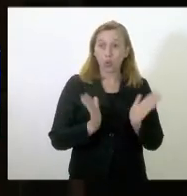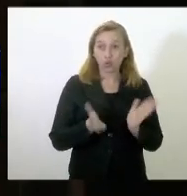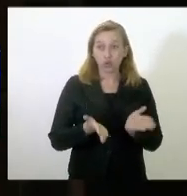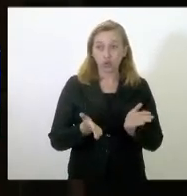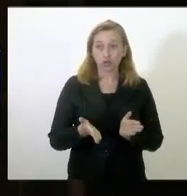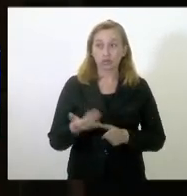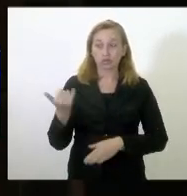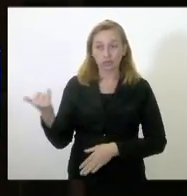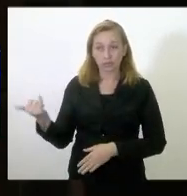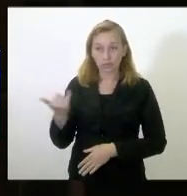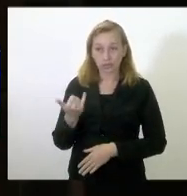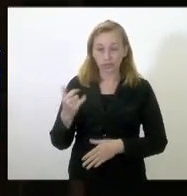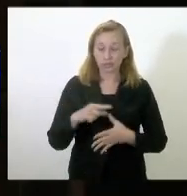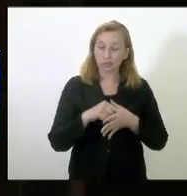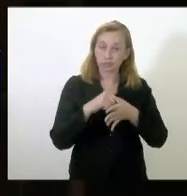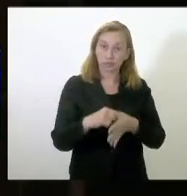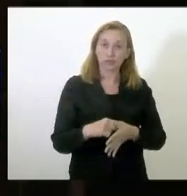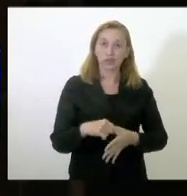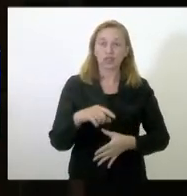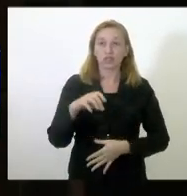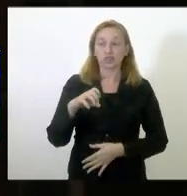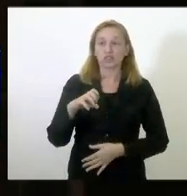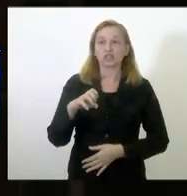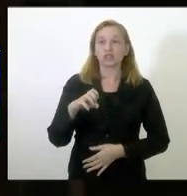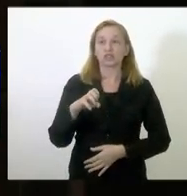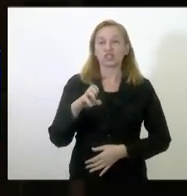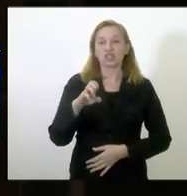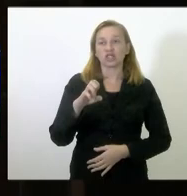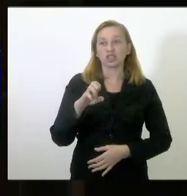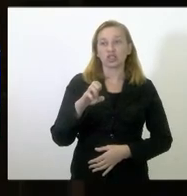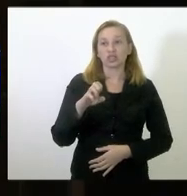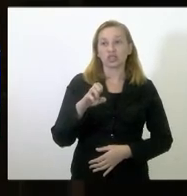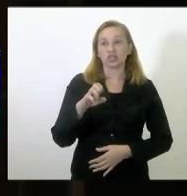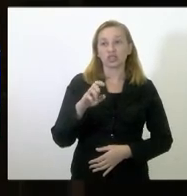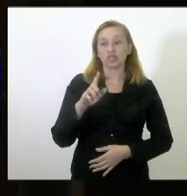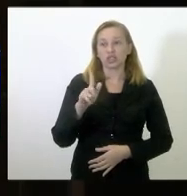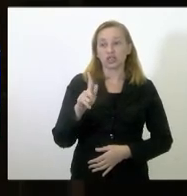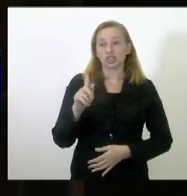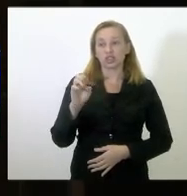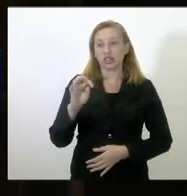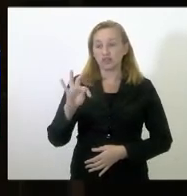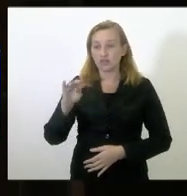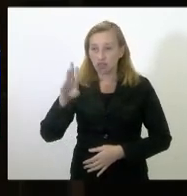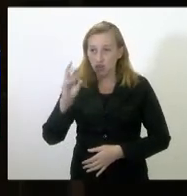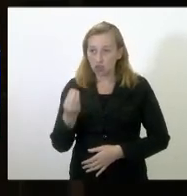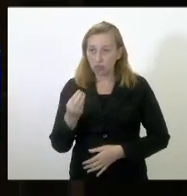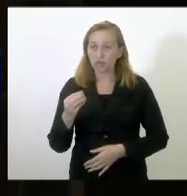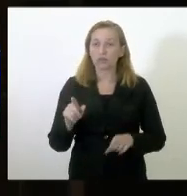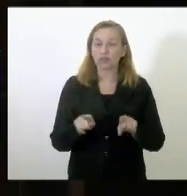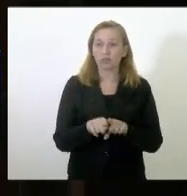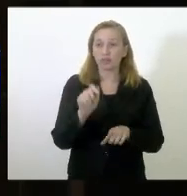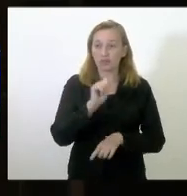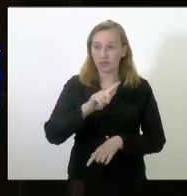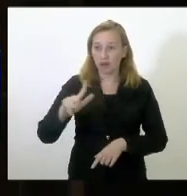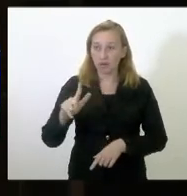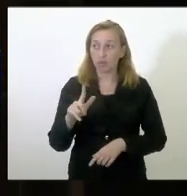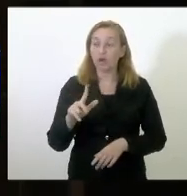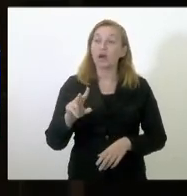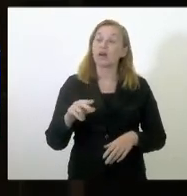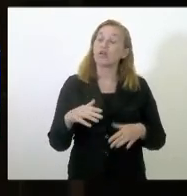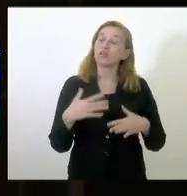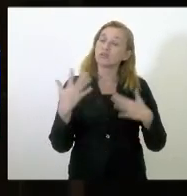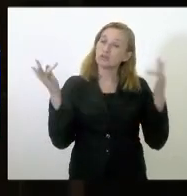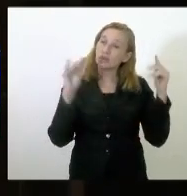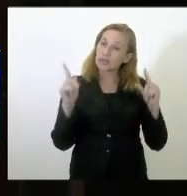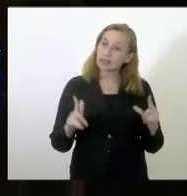aqui lideranças como o Jefinho, o Val, e eu fico assim muito feliz de poder receber, de